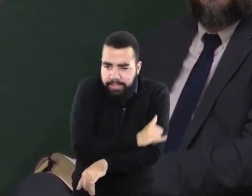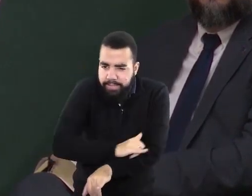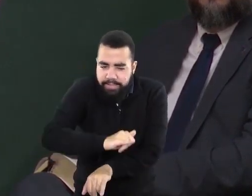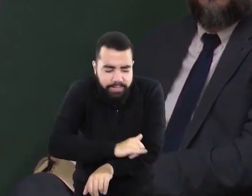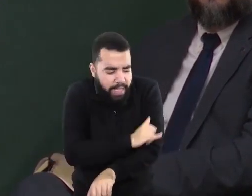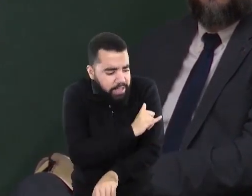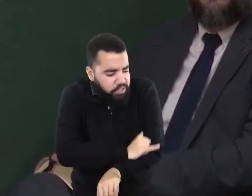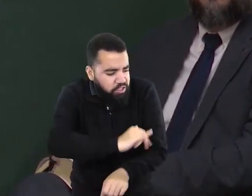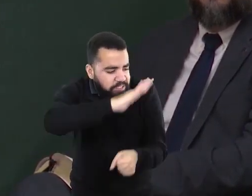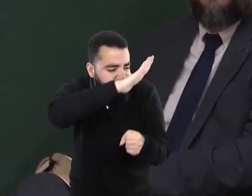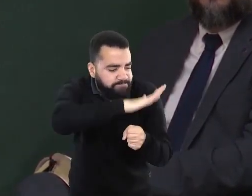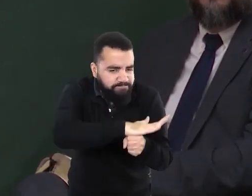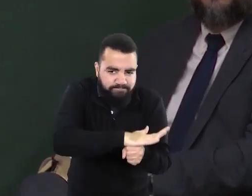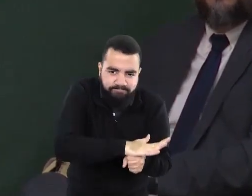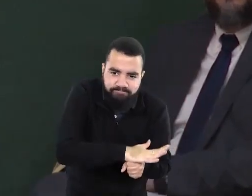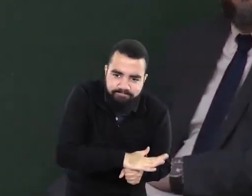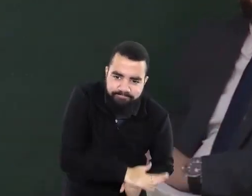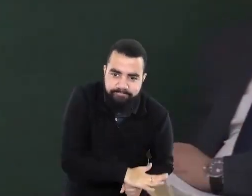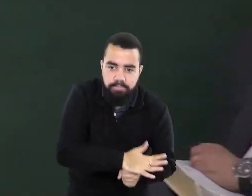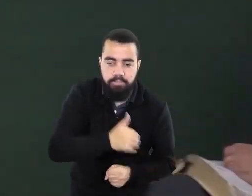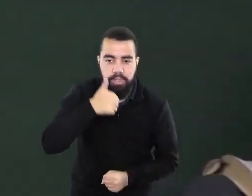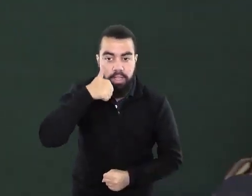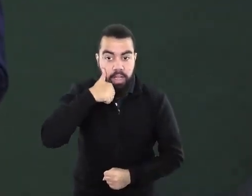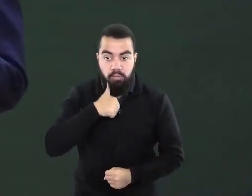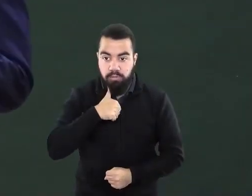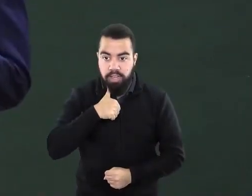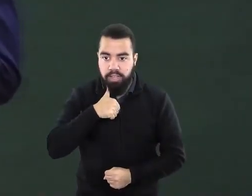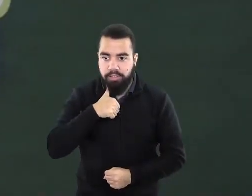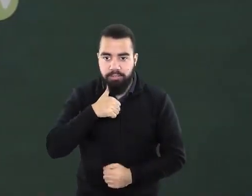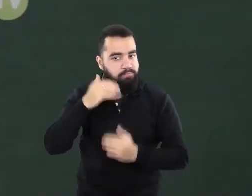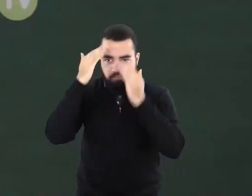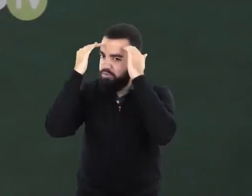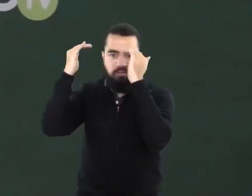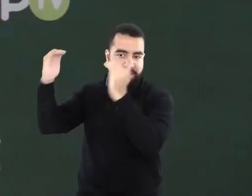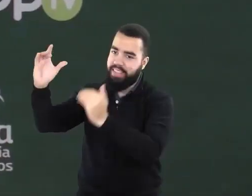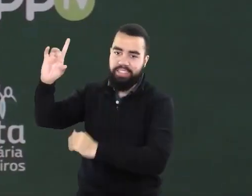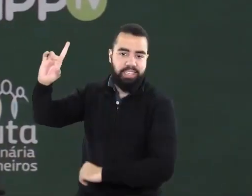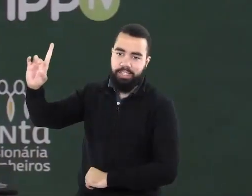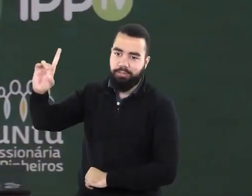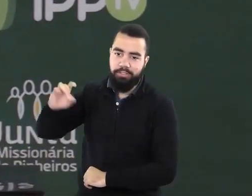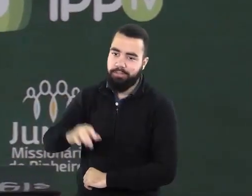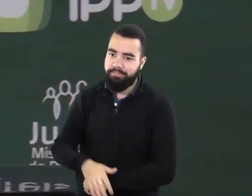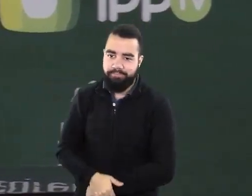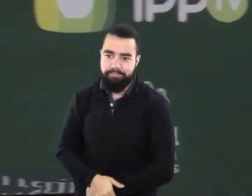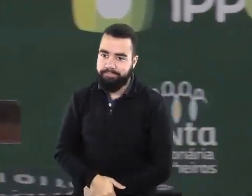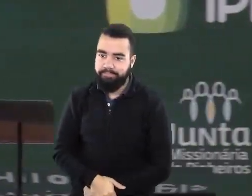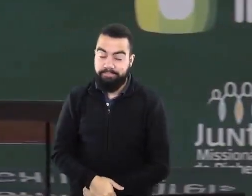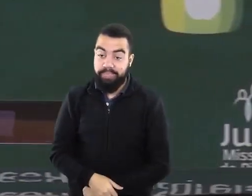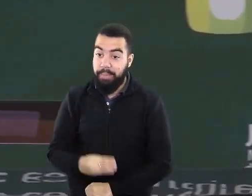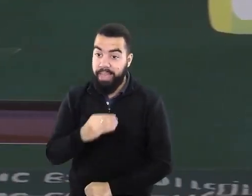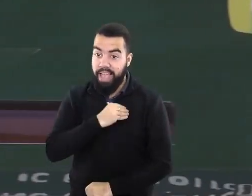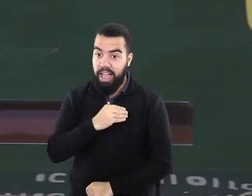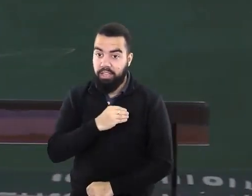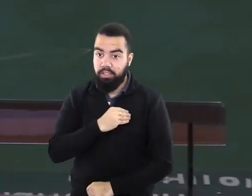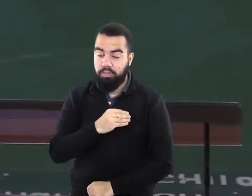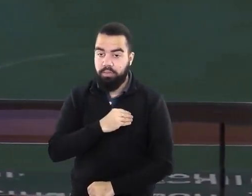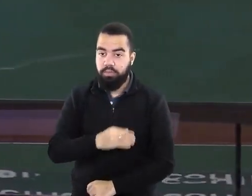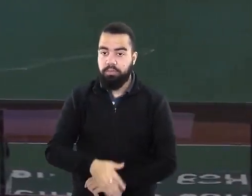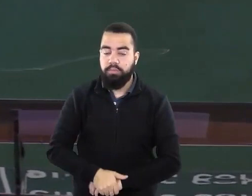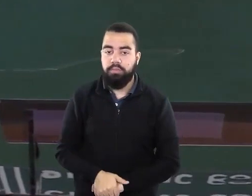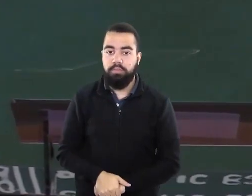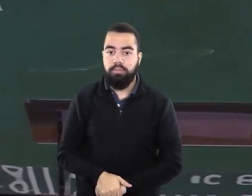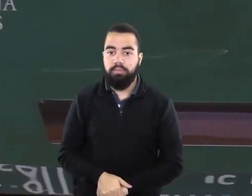Deus. Mas me permita levar você, para explicar melhor o que é amor, para um texto